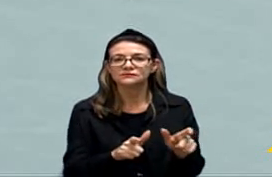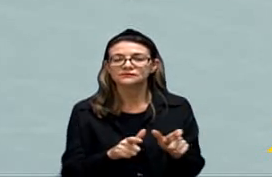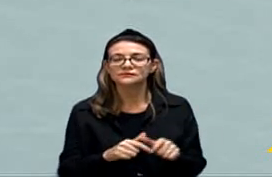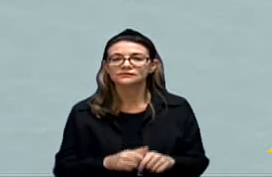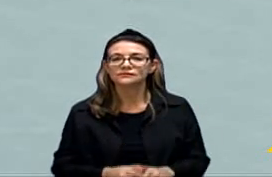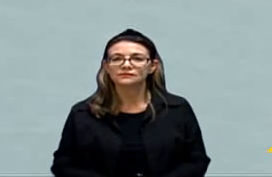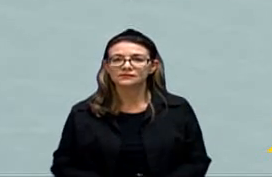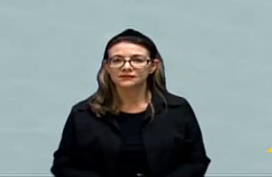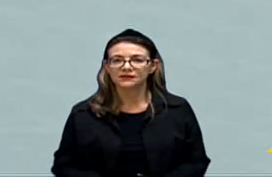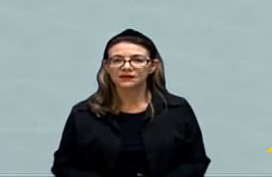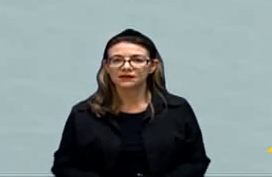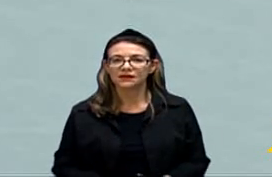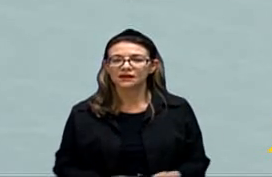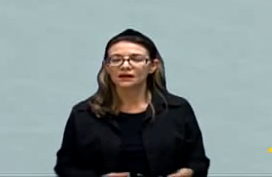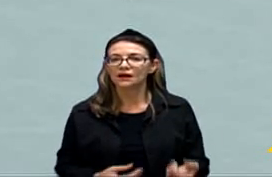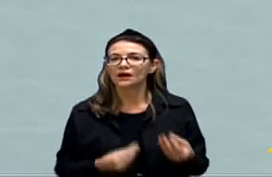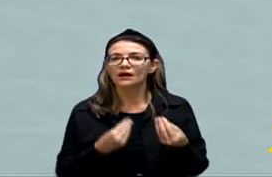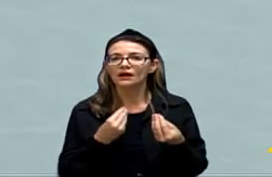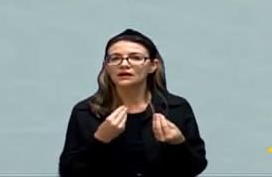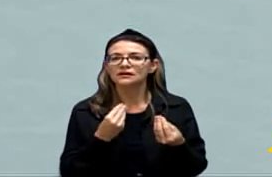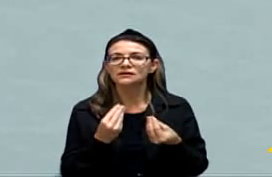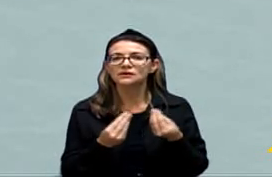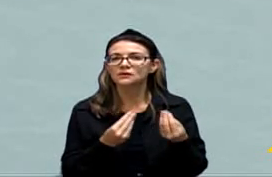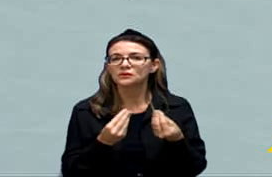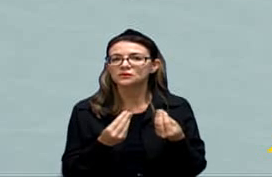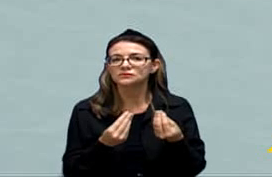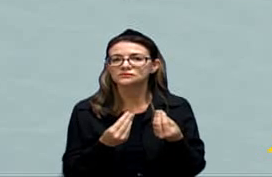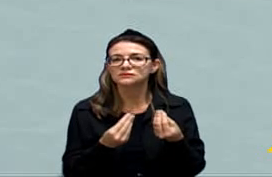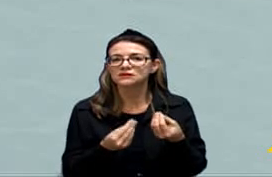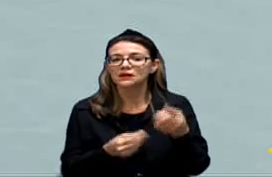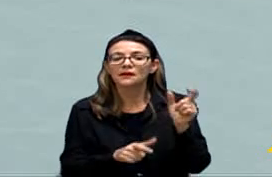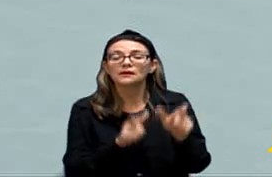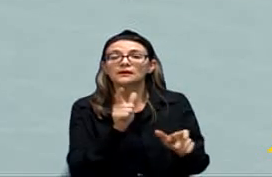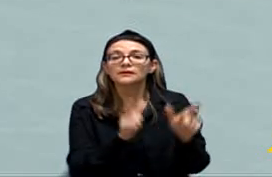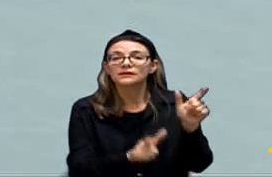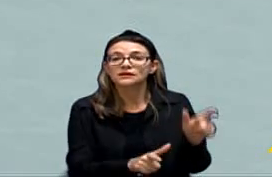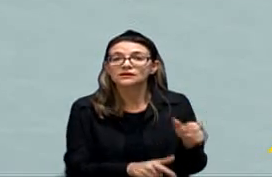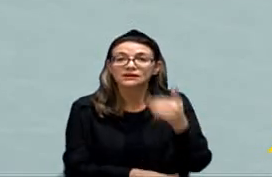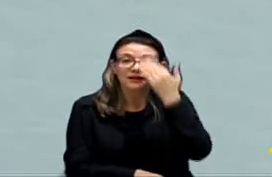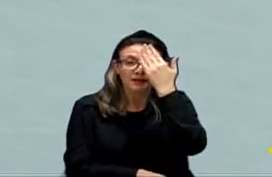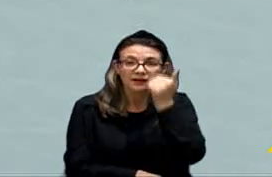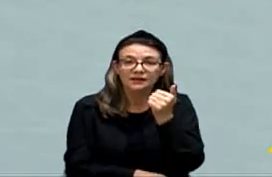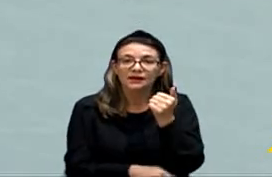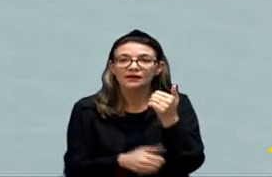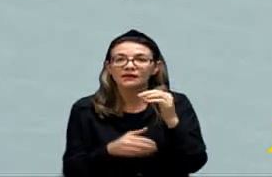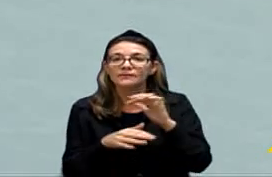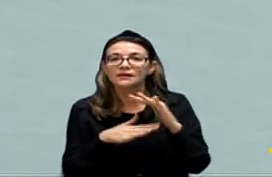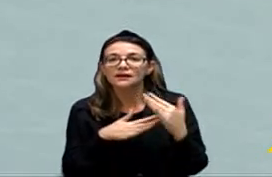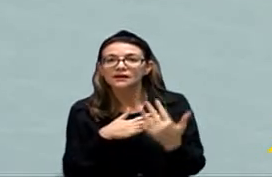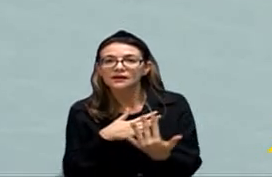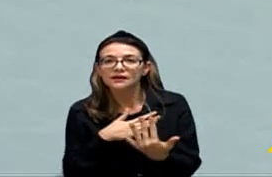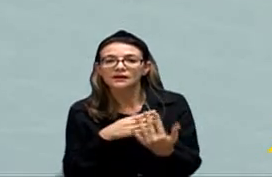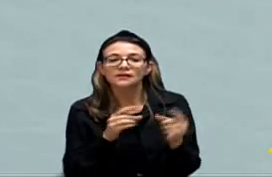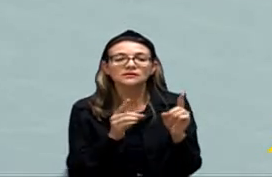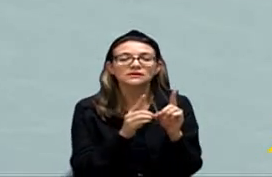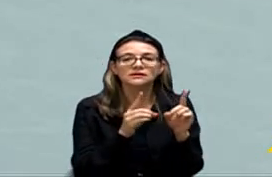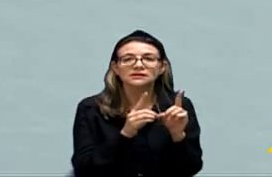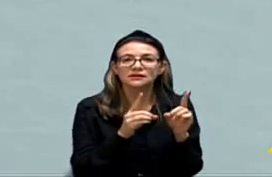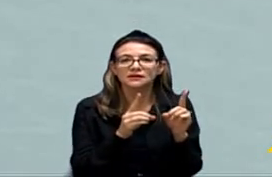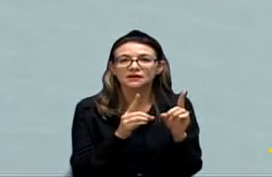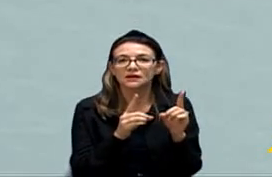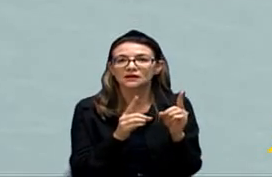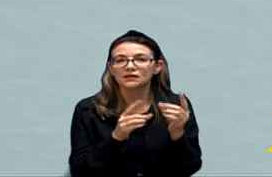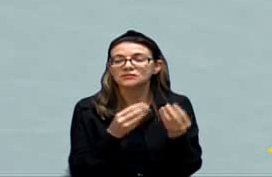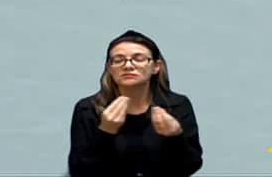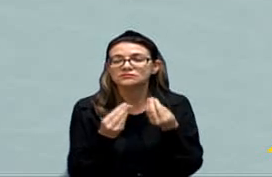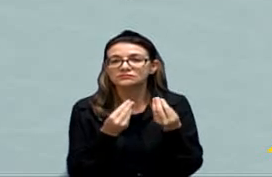casa de leis qual seria o número de pessoas capacitadas para o atendimento de excelência na prestação desse serviço essa a nossa